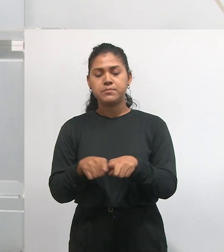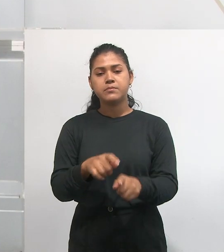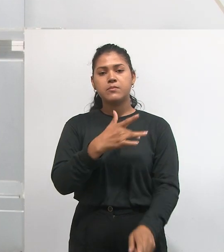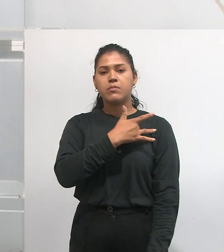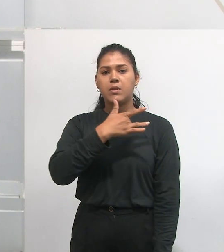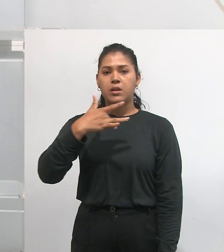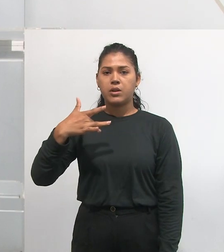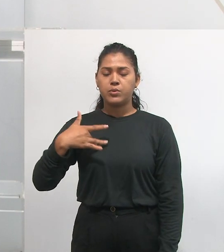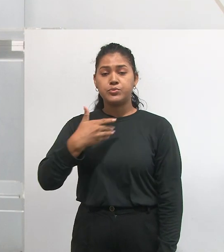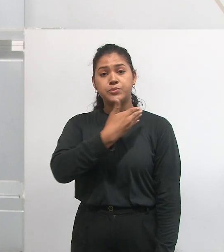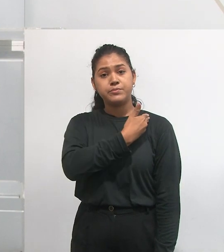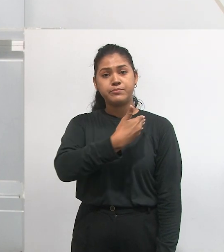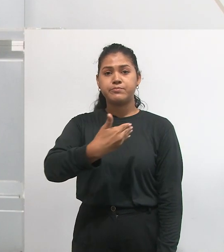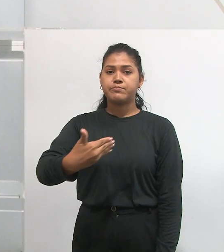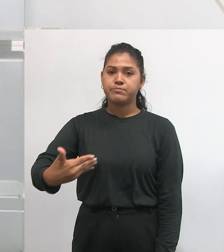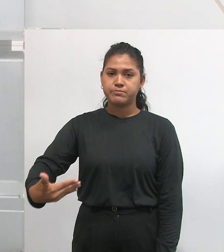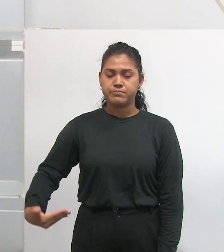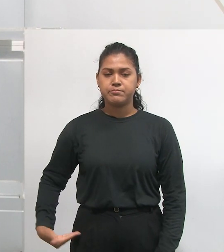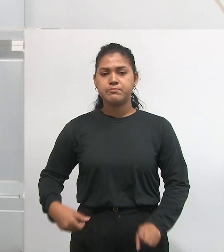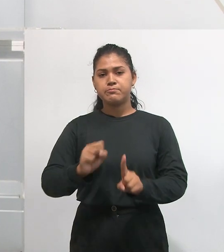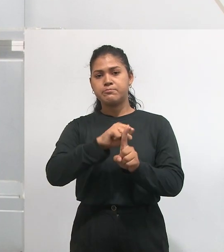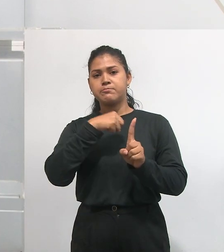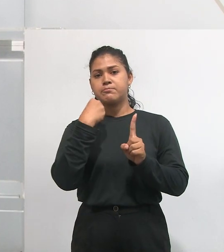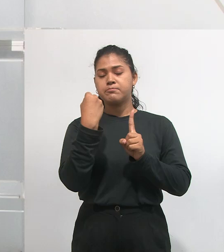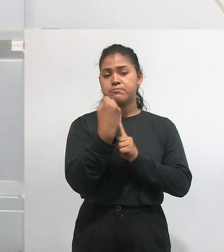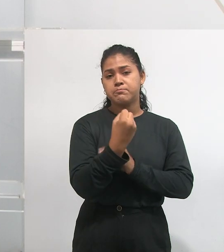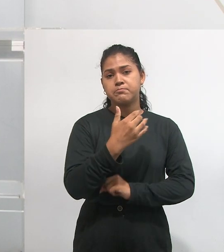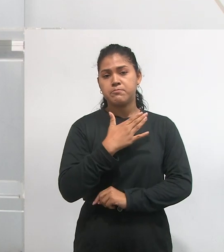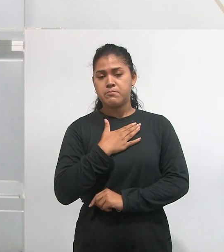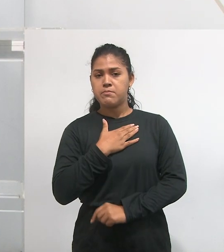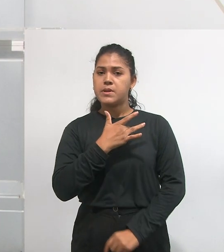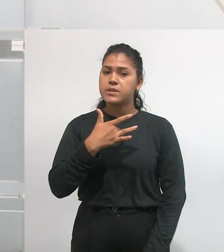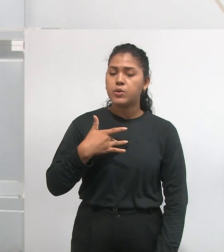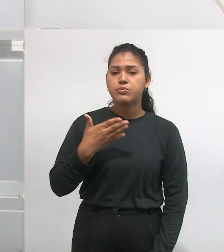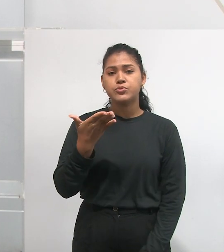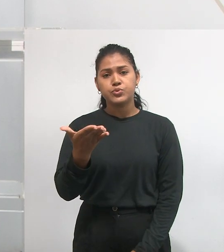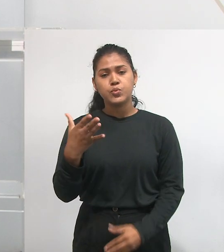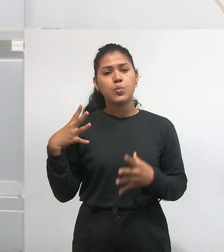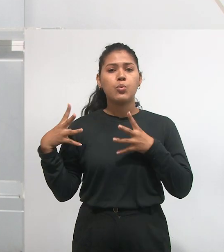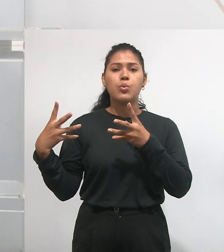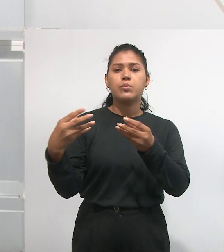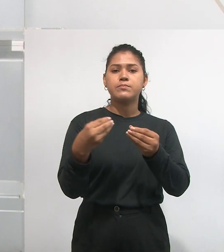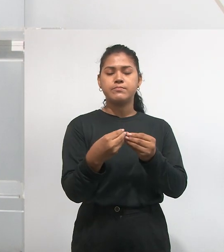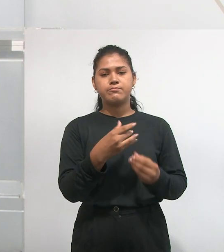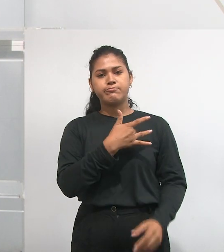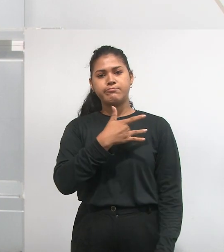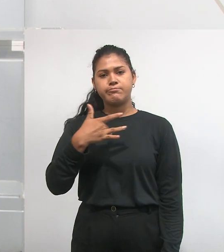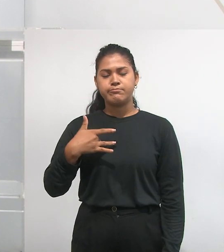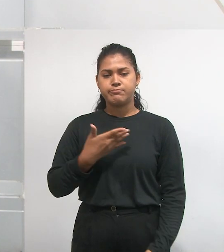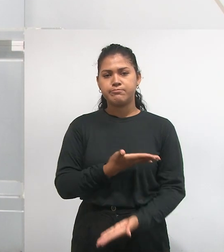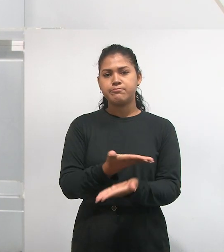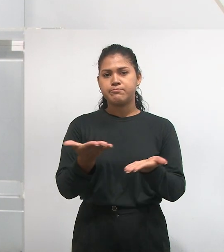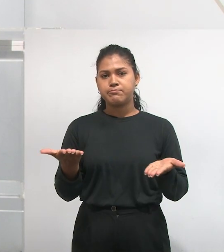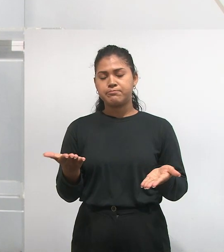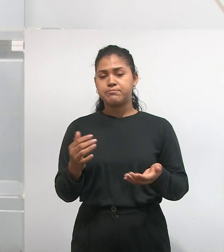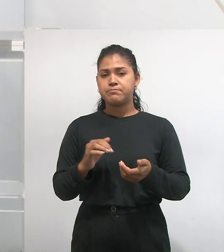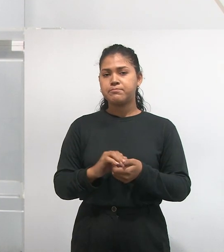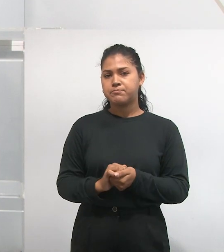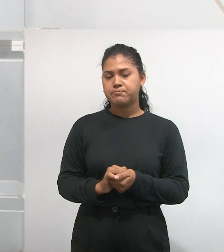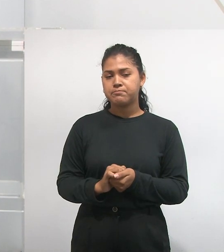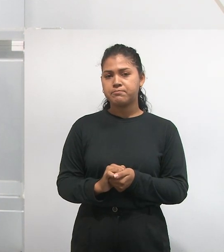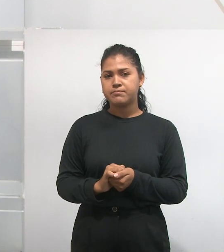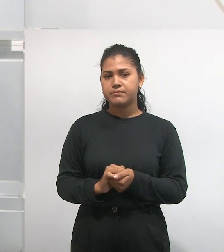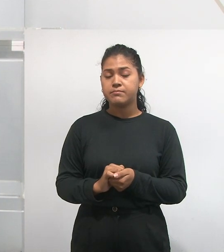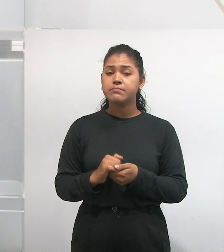né, a importância da saúde, da minha, da sua, da nossa saúde como um todo, tá certo? Então, para desenvolver melhor